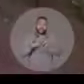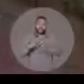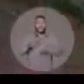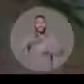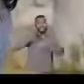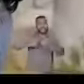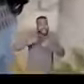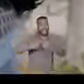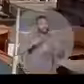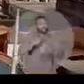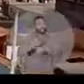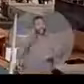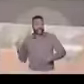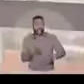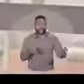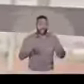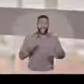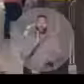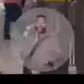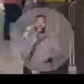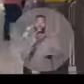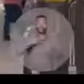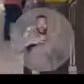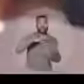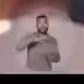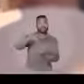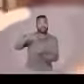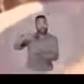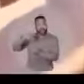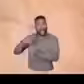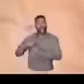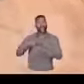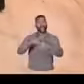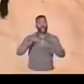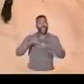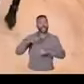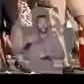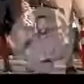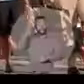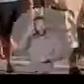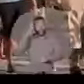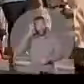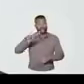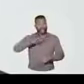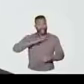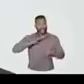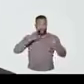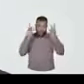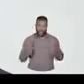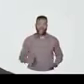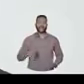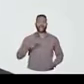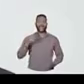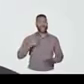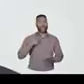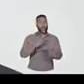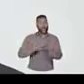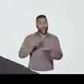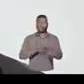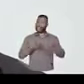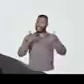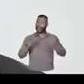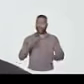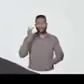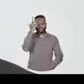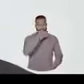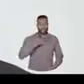Sua gestão inovadora foi reconhecida internacionalmente por fazer de São Paulo uma cidade mais humana. A minha luta é a mesma do Haddad.